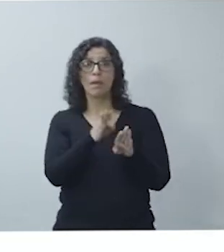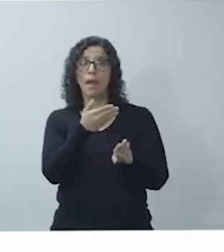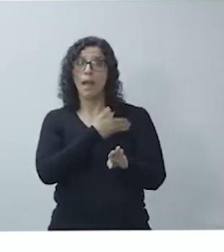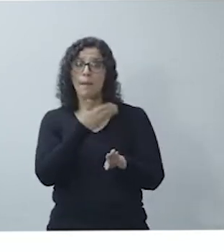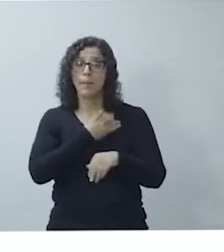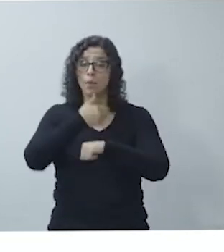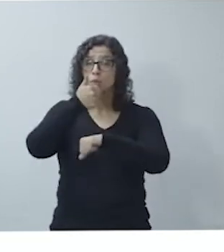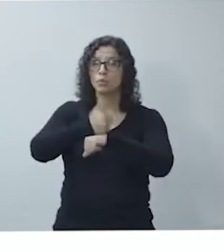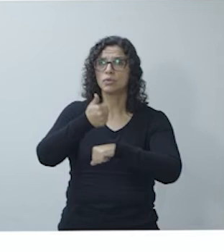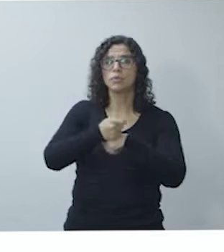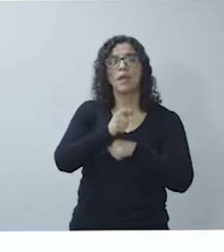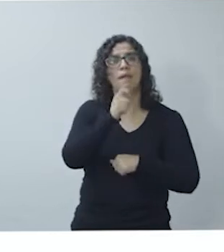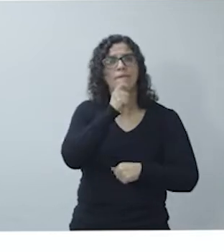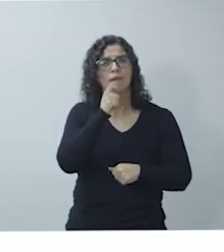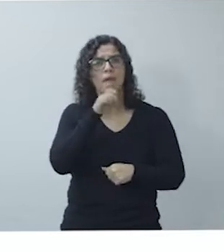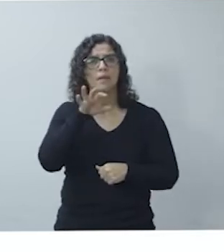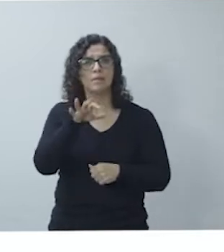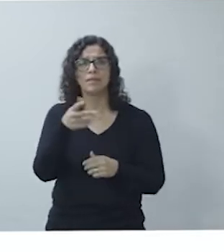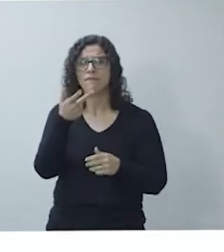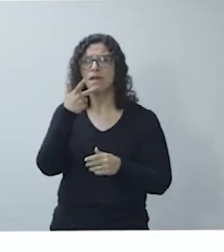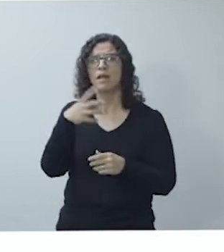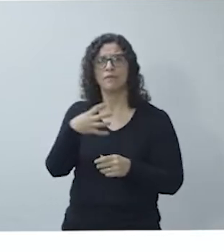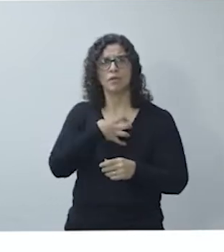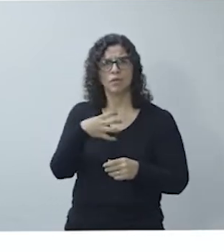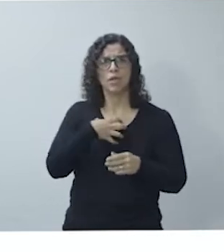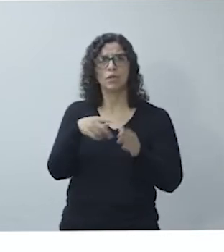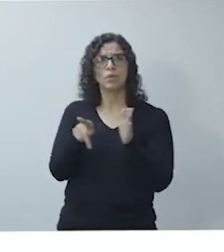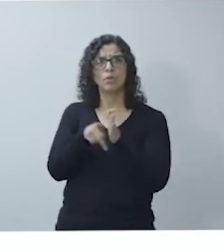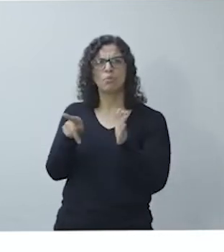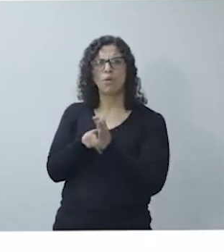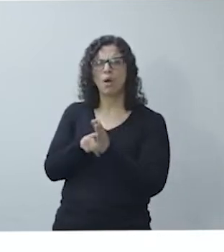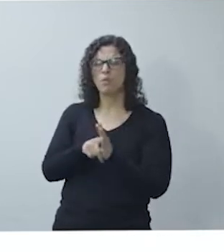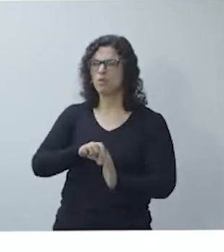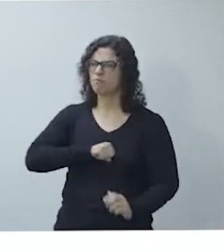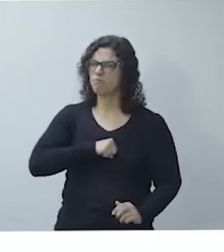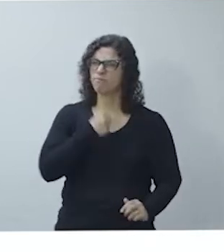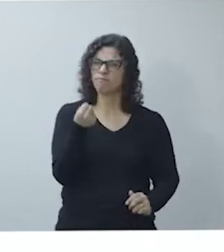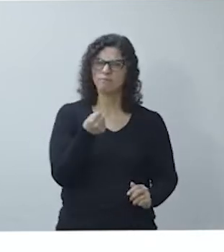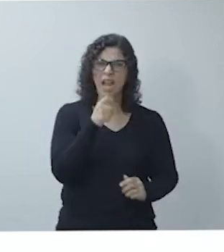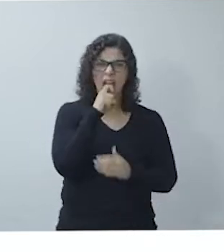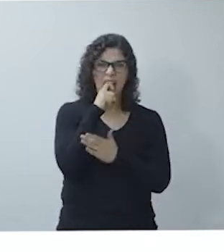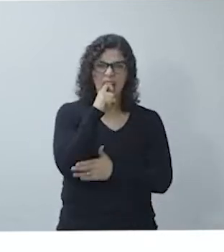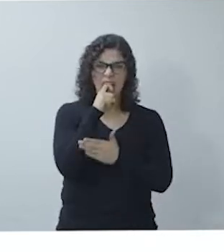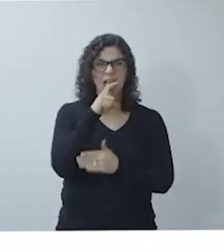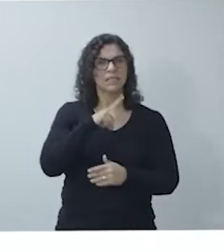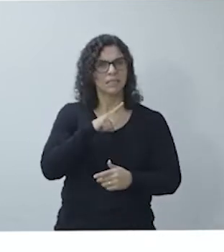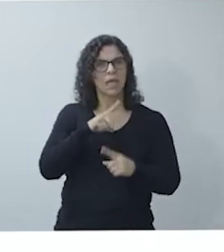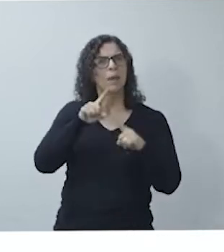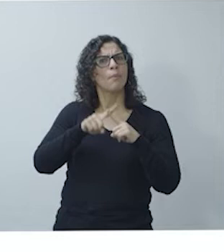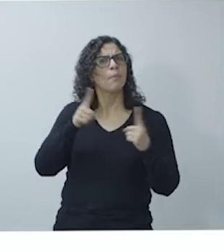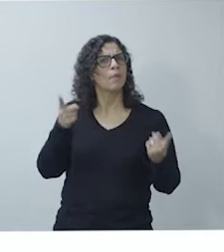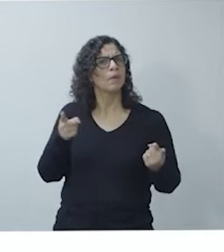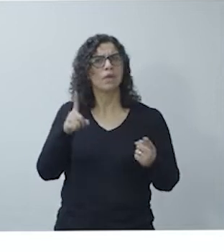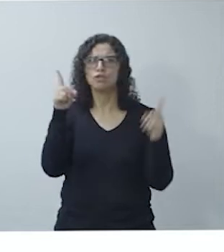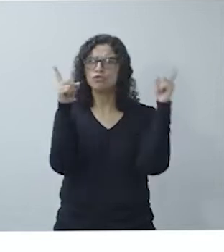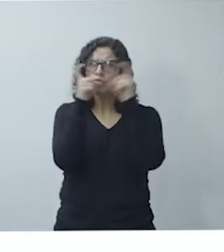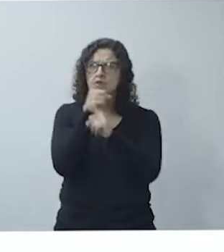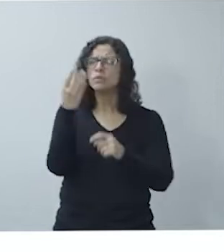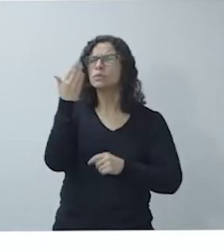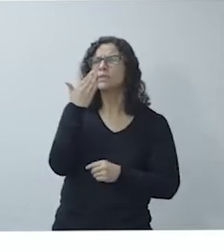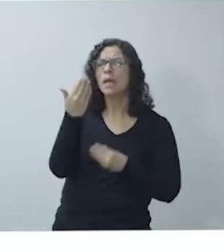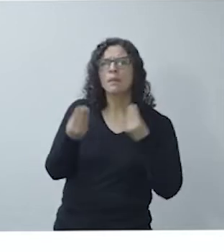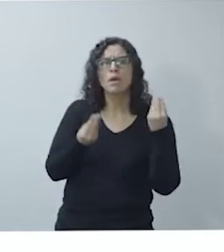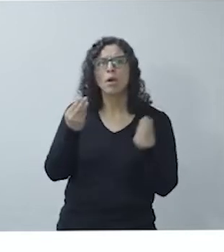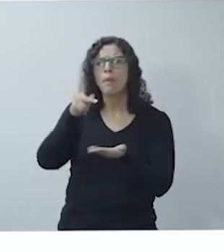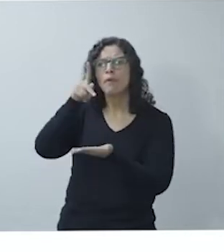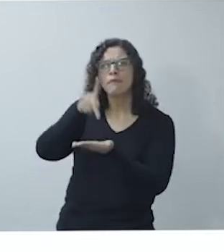e patrões ainda por cima tomavam-lhe birra. Por quê? É tão difícil saber